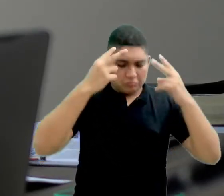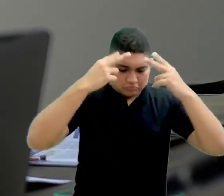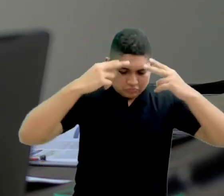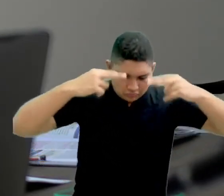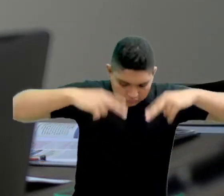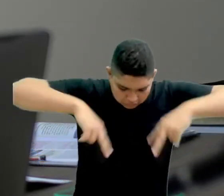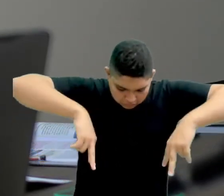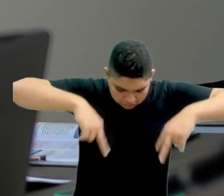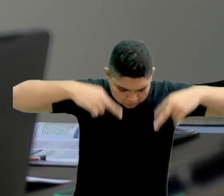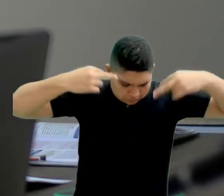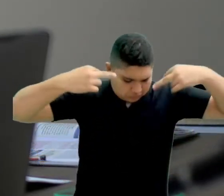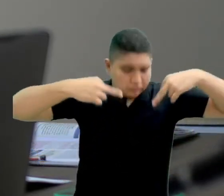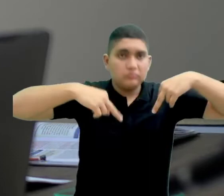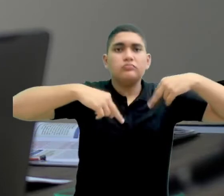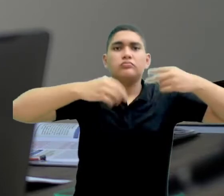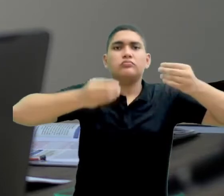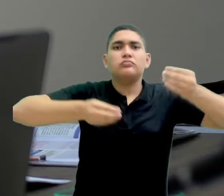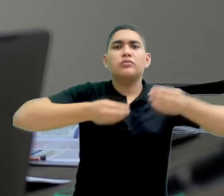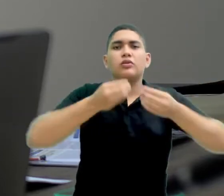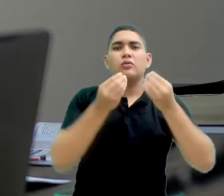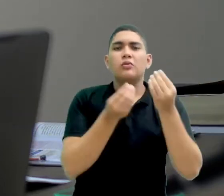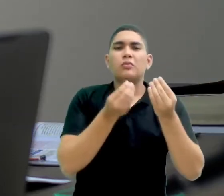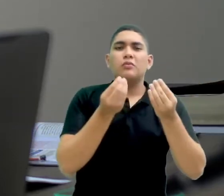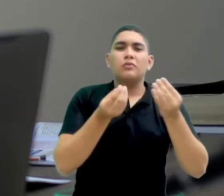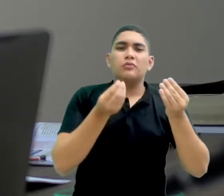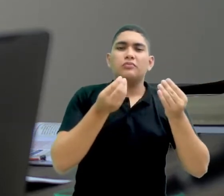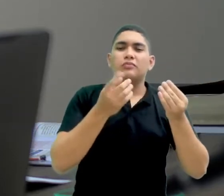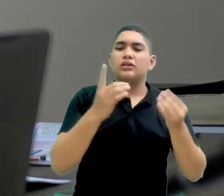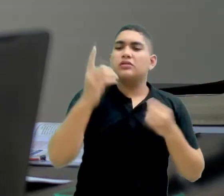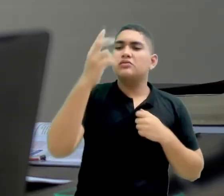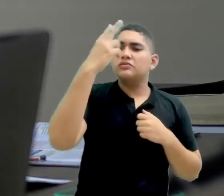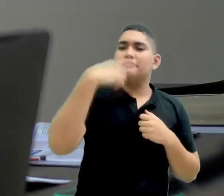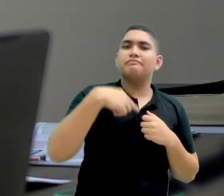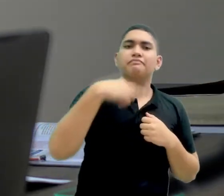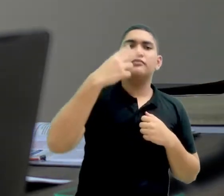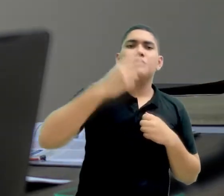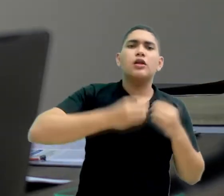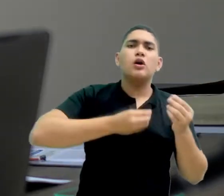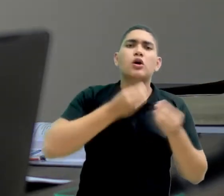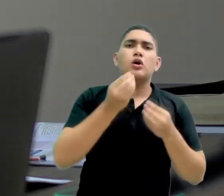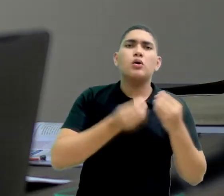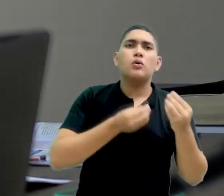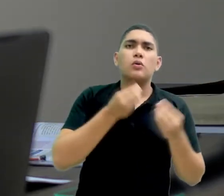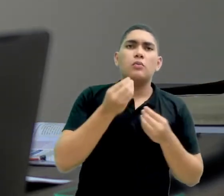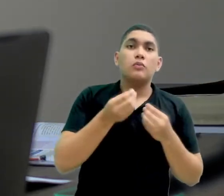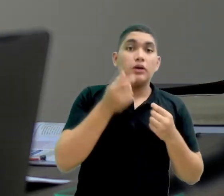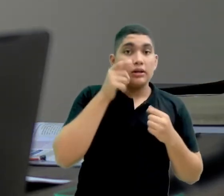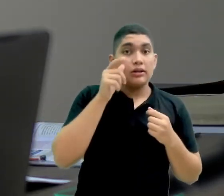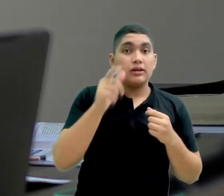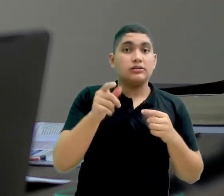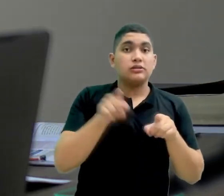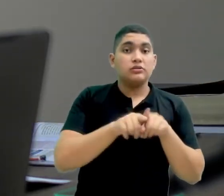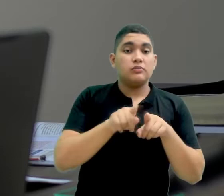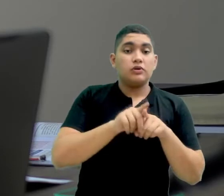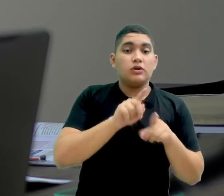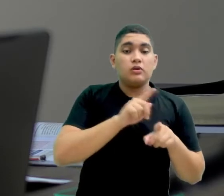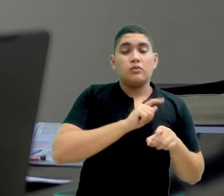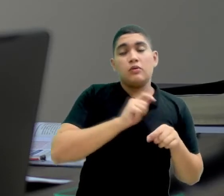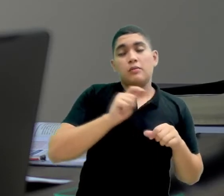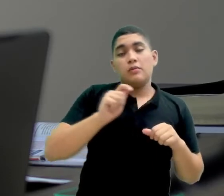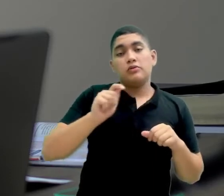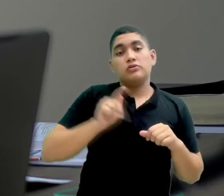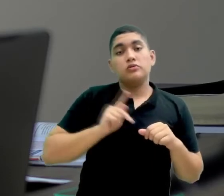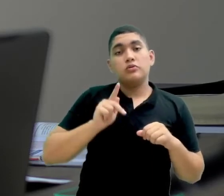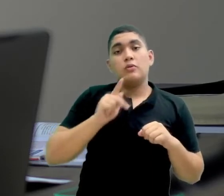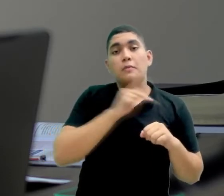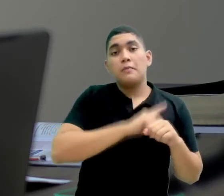apresentamos diante de Deus, né, guardar o pé, analisar como é que nós estamos. É interessante porque o apóstolo Paulo vai escrever na primeira carta, né,